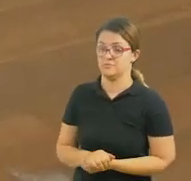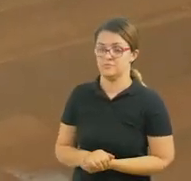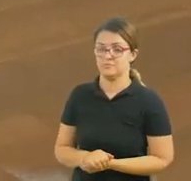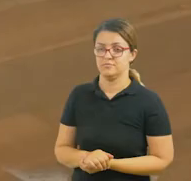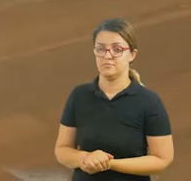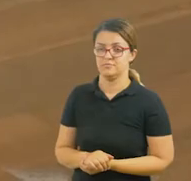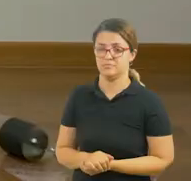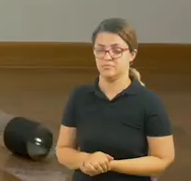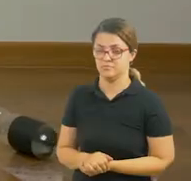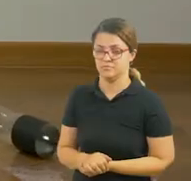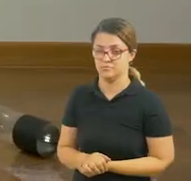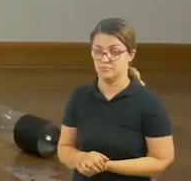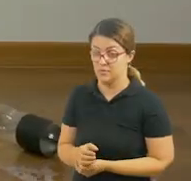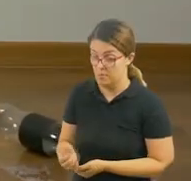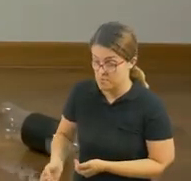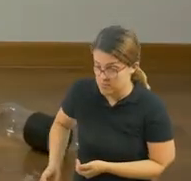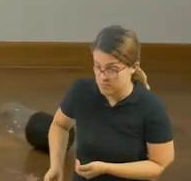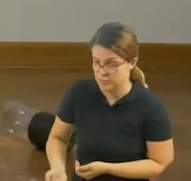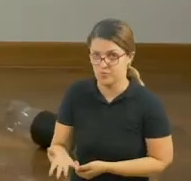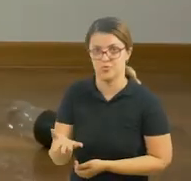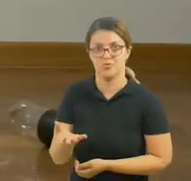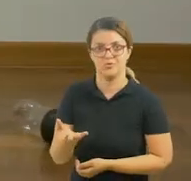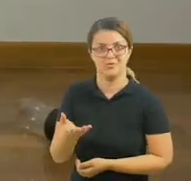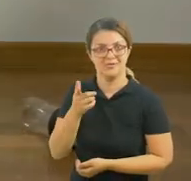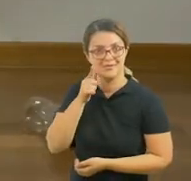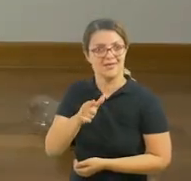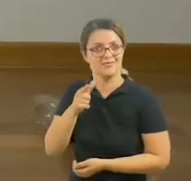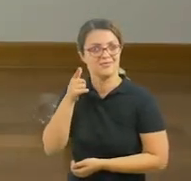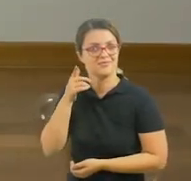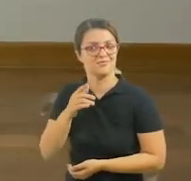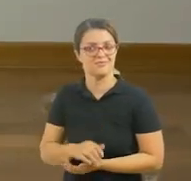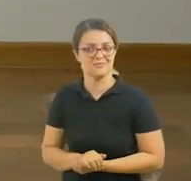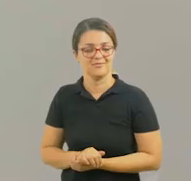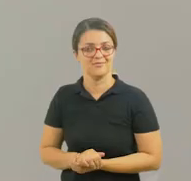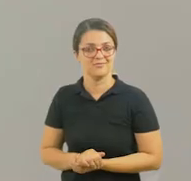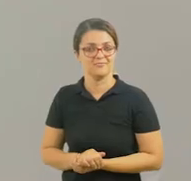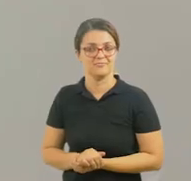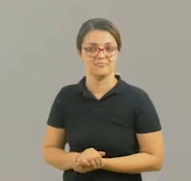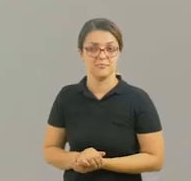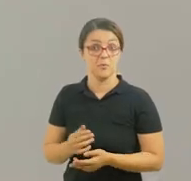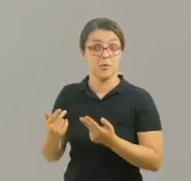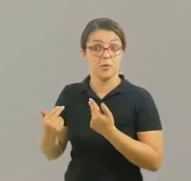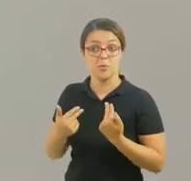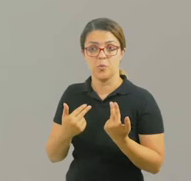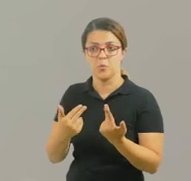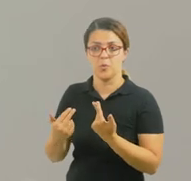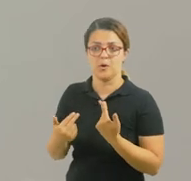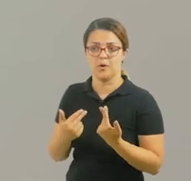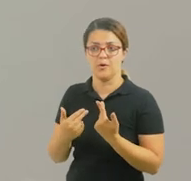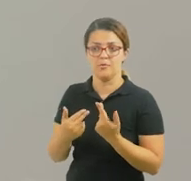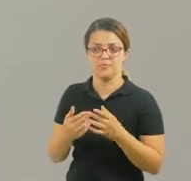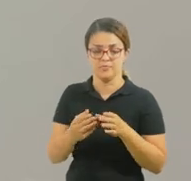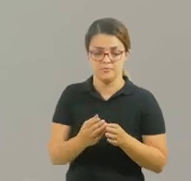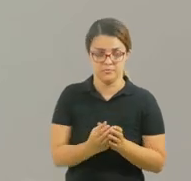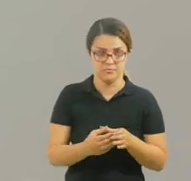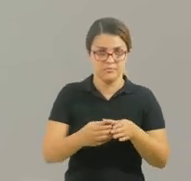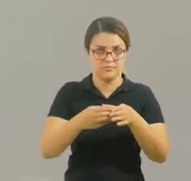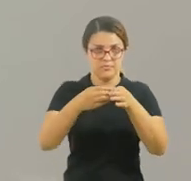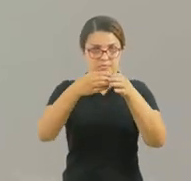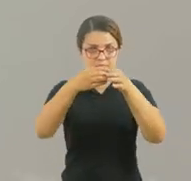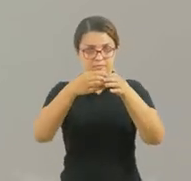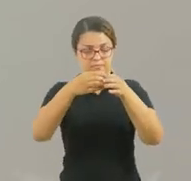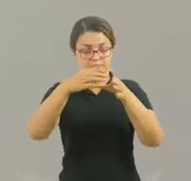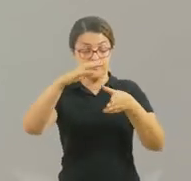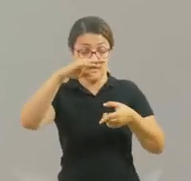Deu certo. E você pode fazer como eu fiz, nas garrafas e colocar faixas de papel colorido, fitas, para